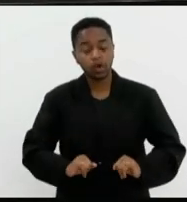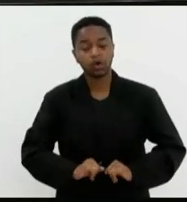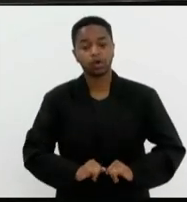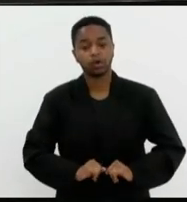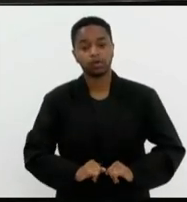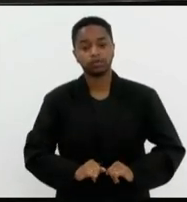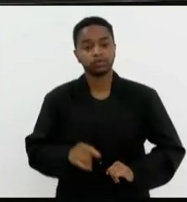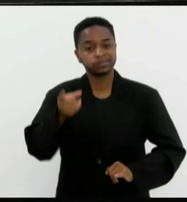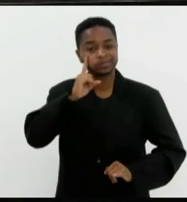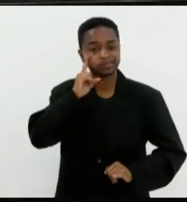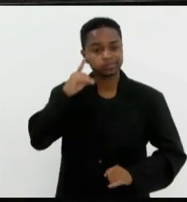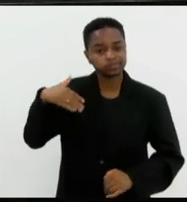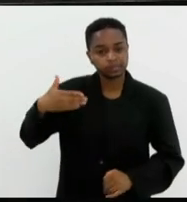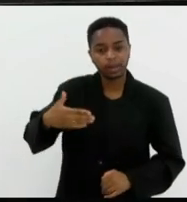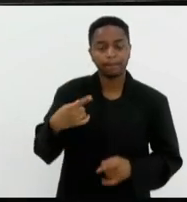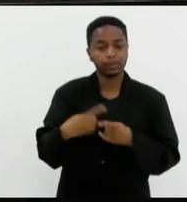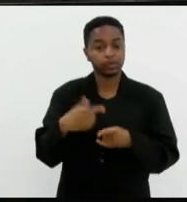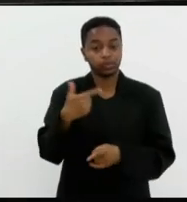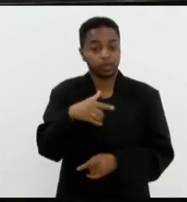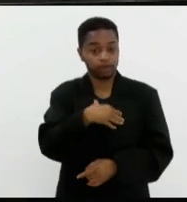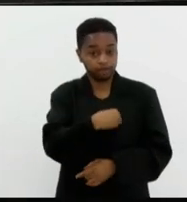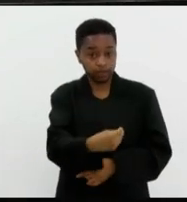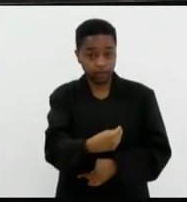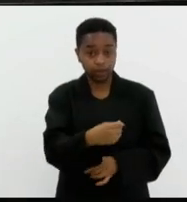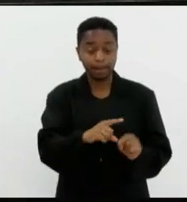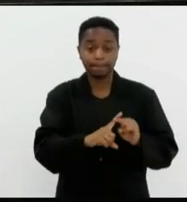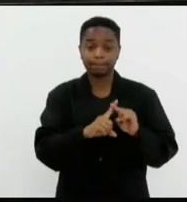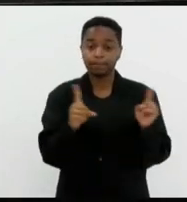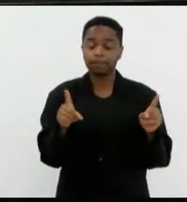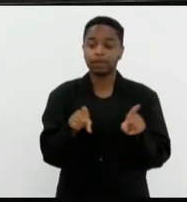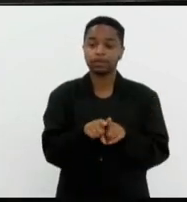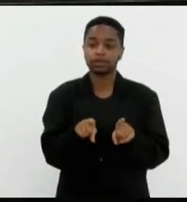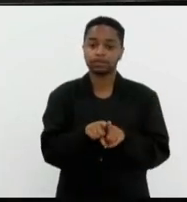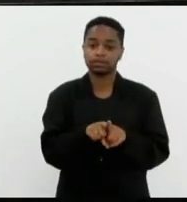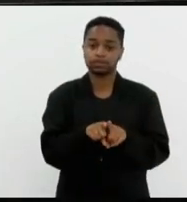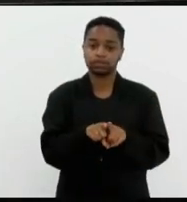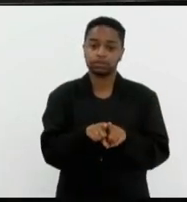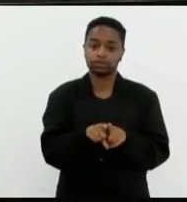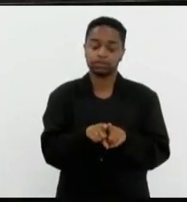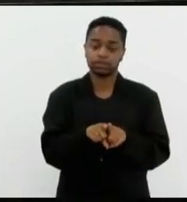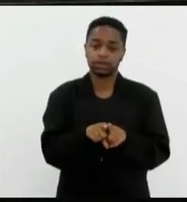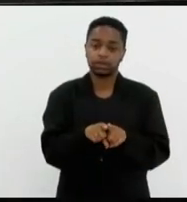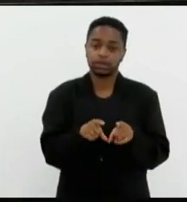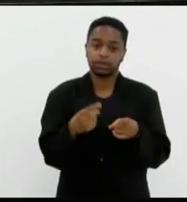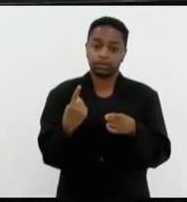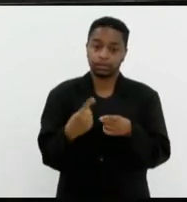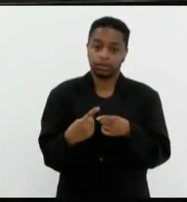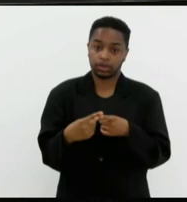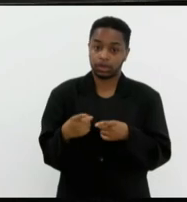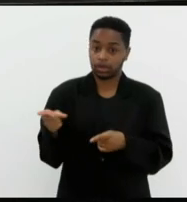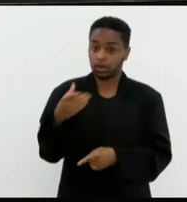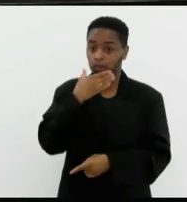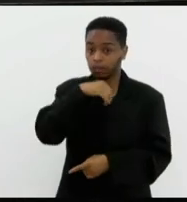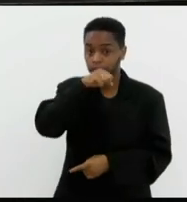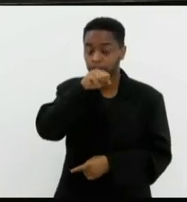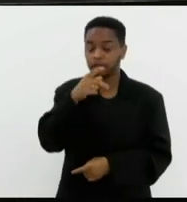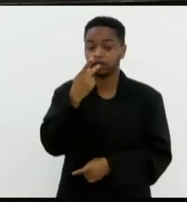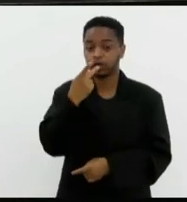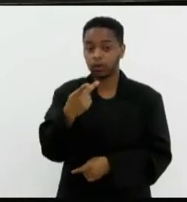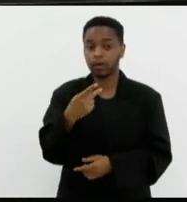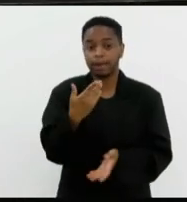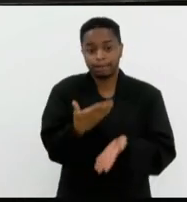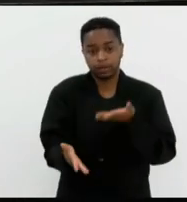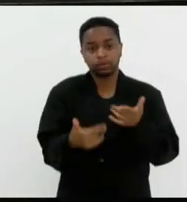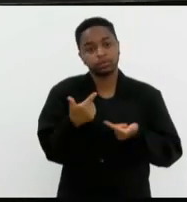no seu dia a dia, a ausência do seu filho, mas também por condições, né? O pai me relatava que perdeu o emprego por